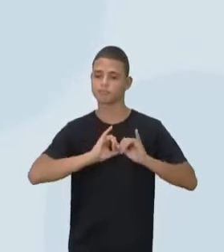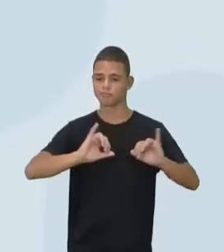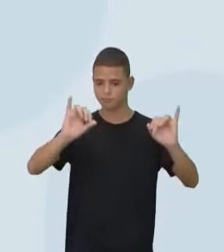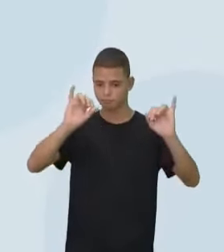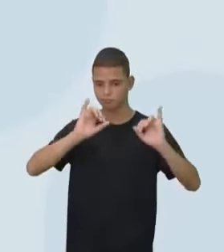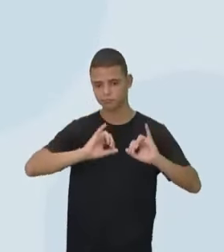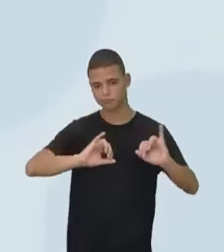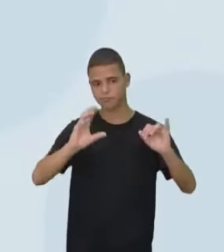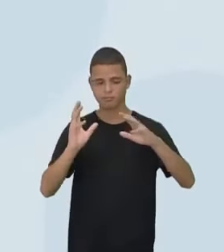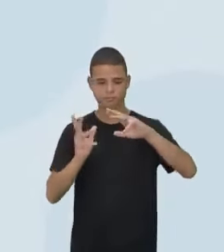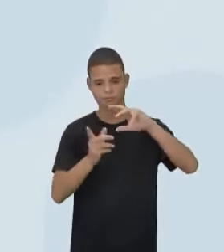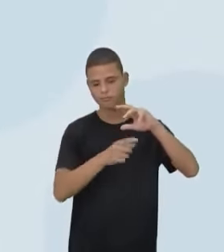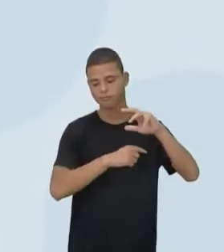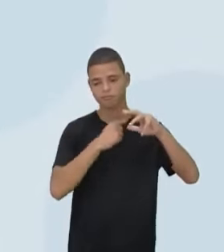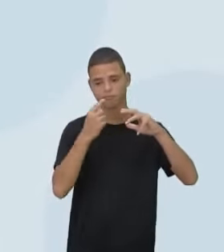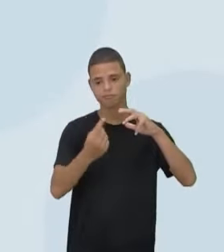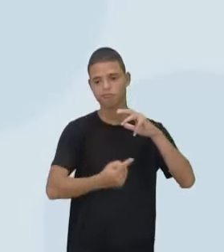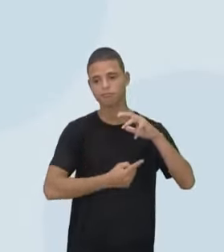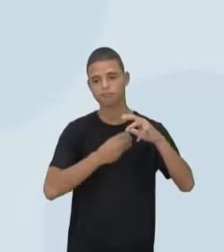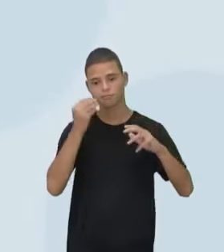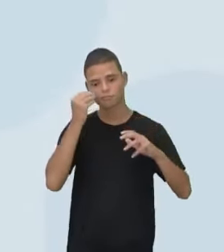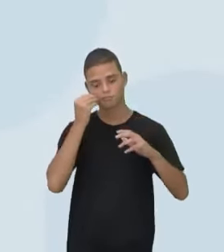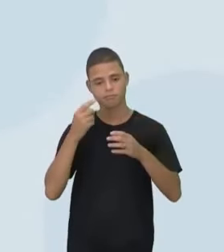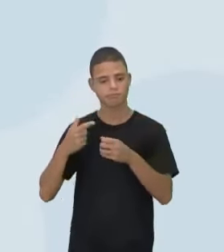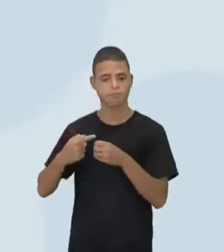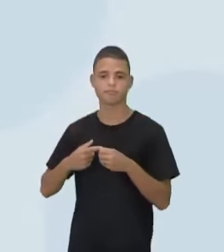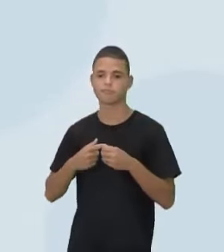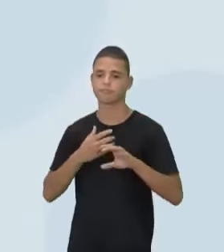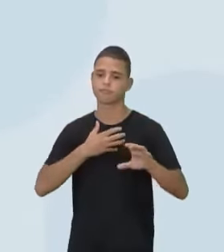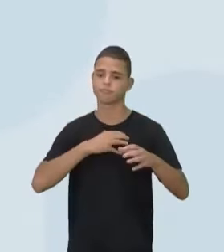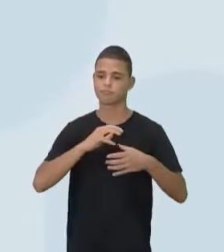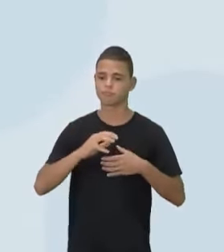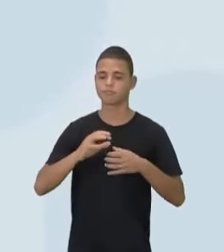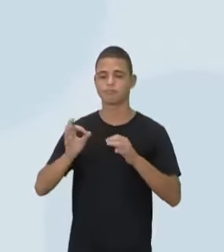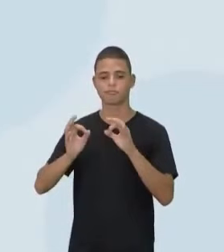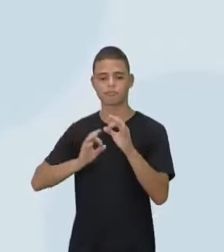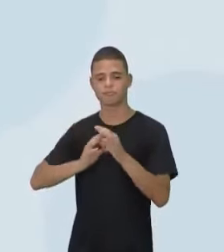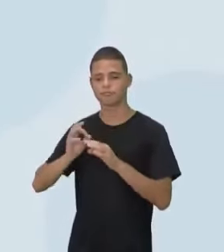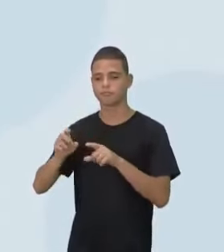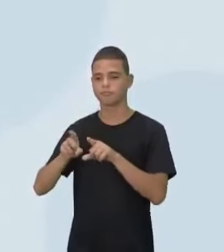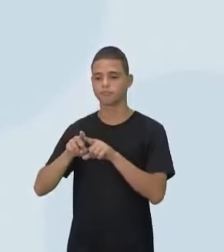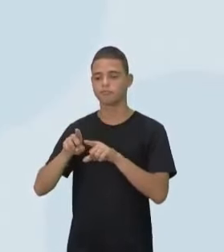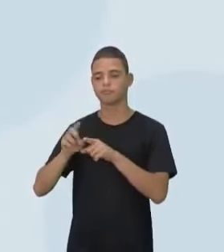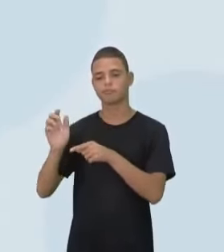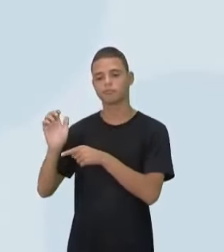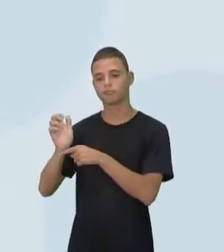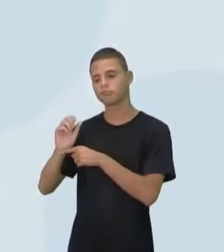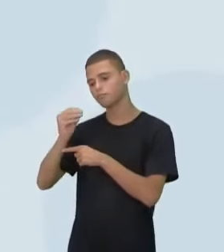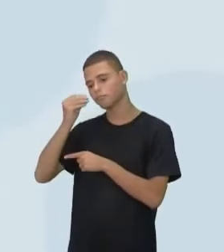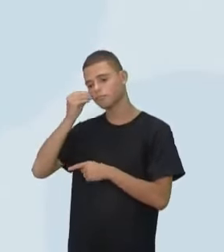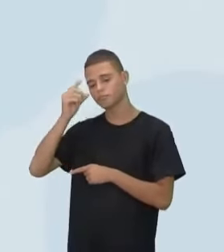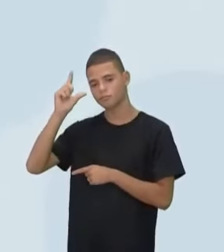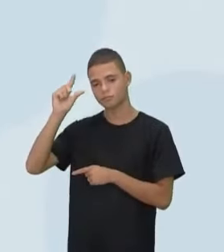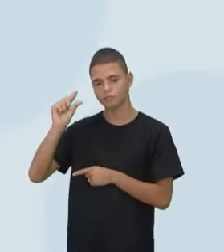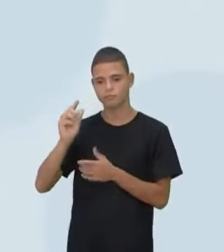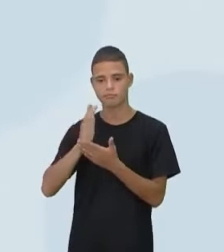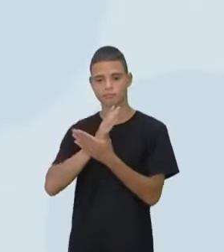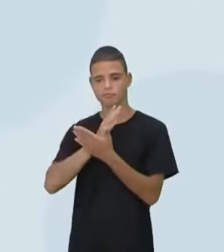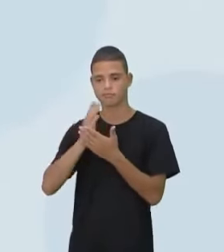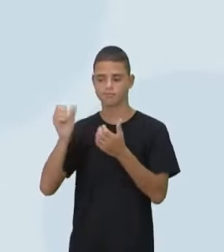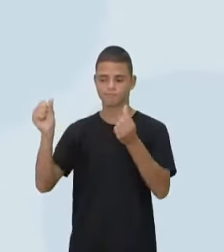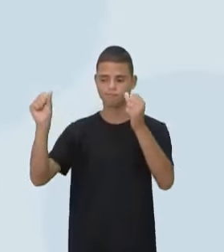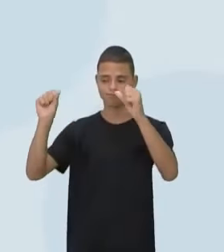Cidades Resilientes, que está aí no item para vocês na tela, né, e o Programa Estadual de Prevenção de Desastres Naturais